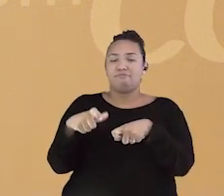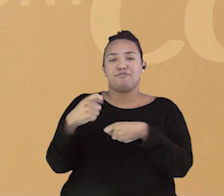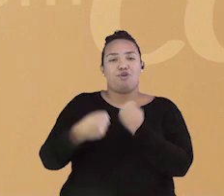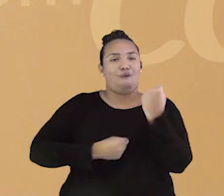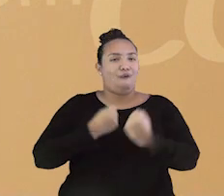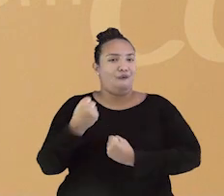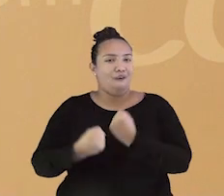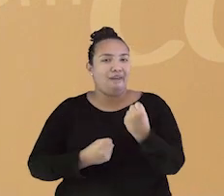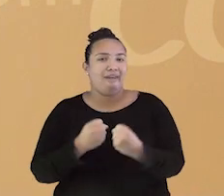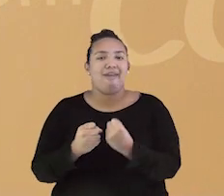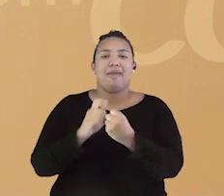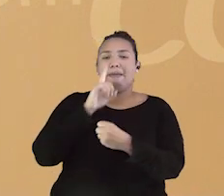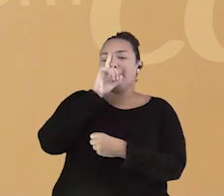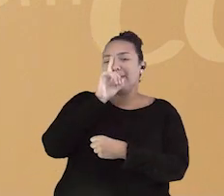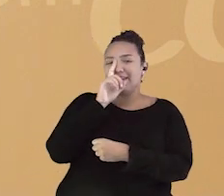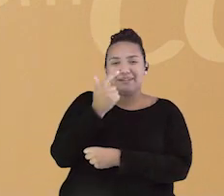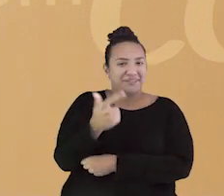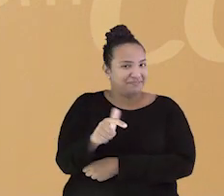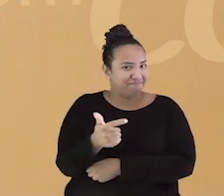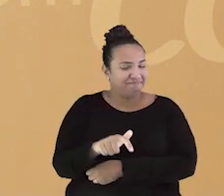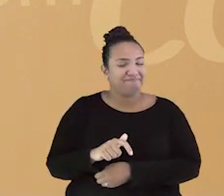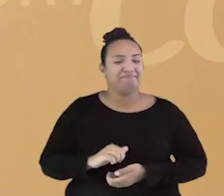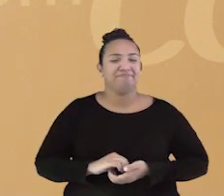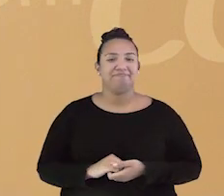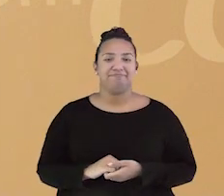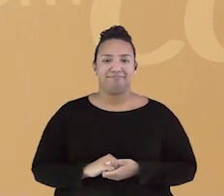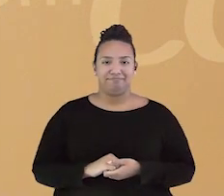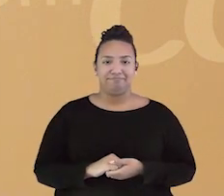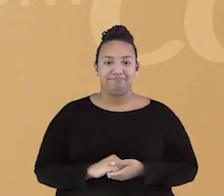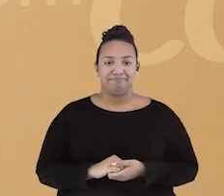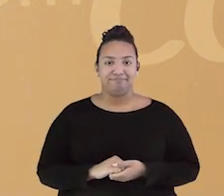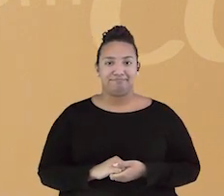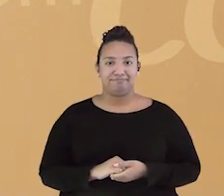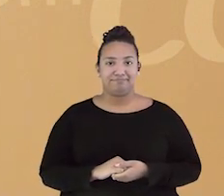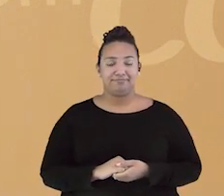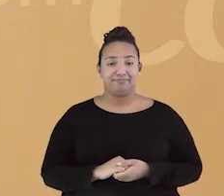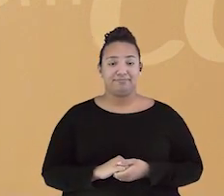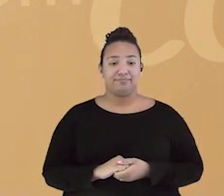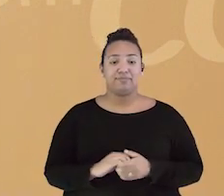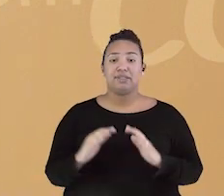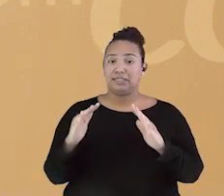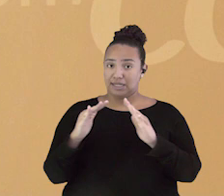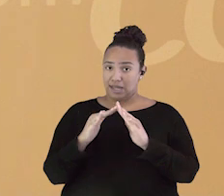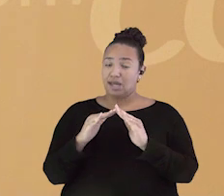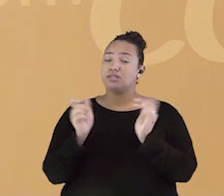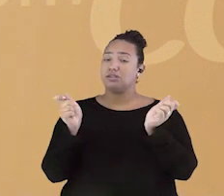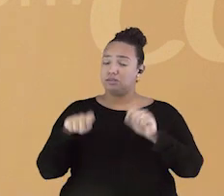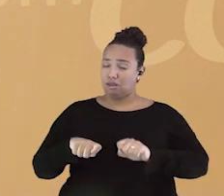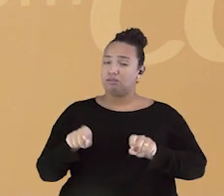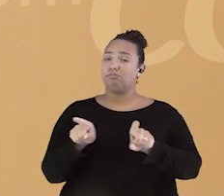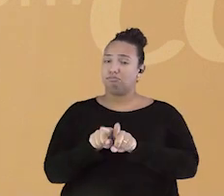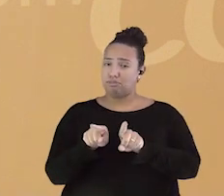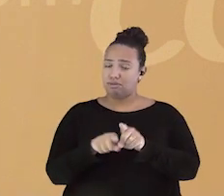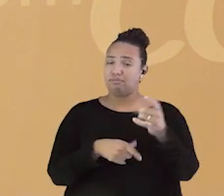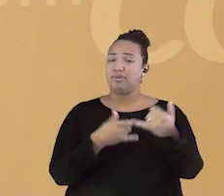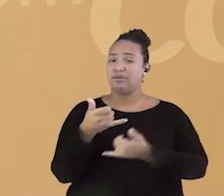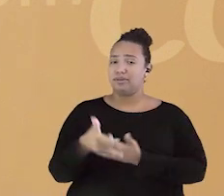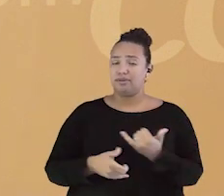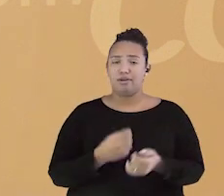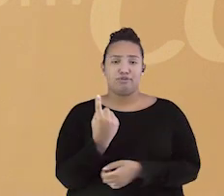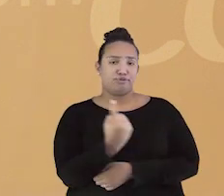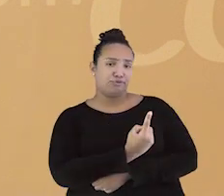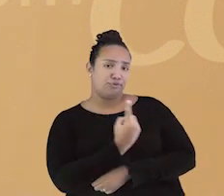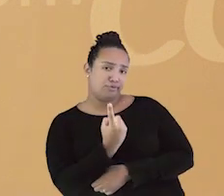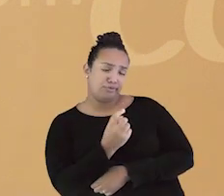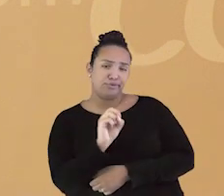sem o perigo de acidentes. Dentro de casa também dá para brincar. Dá para brincar muito, sozinho ou acompanhados.